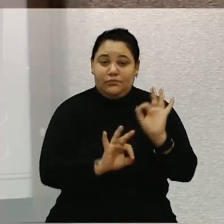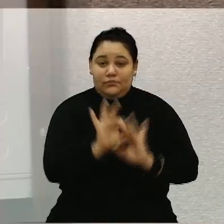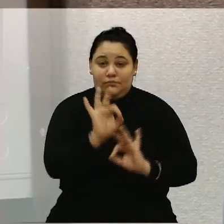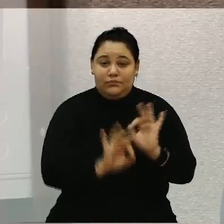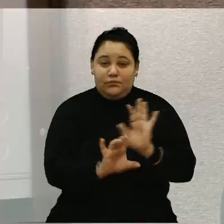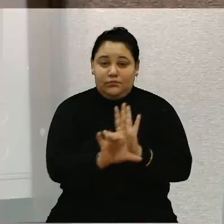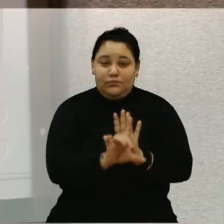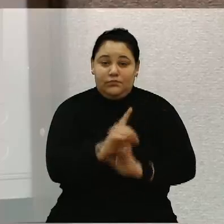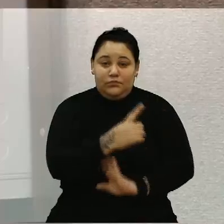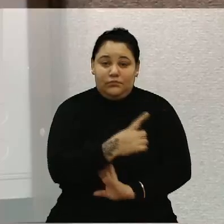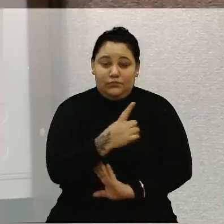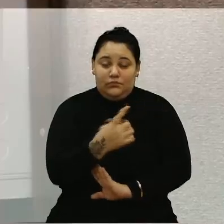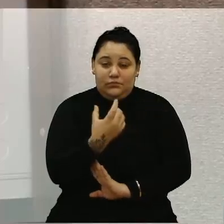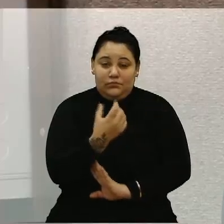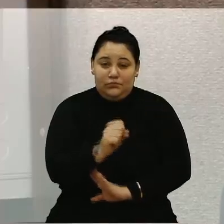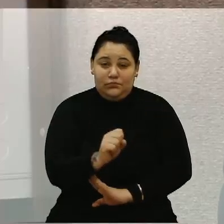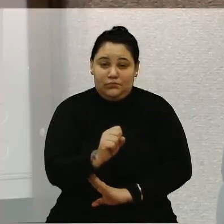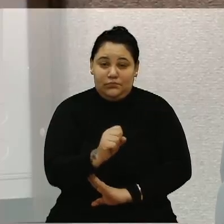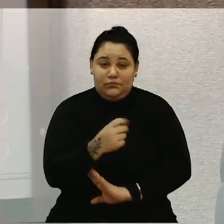lei